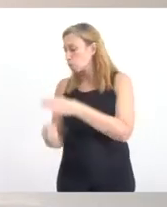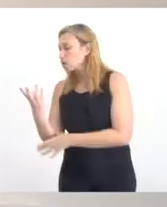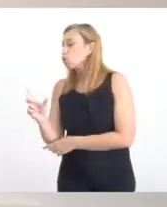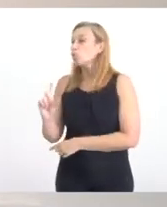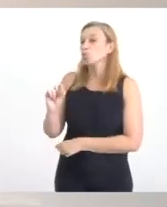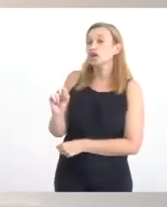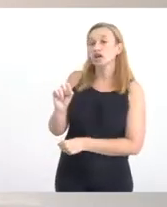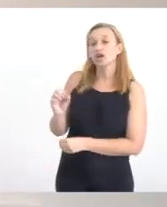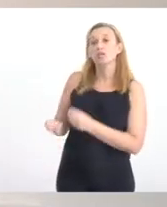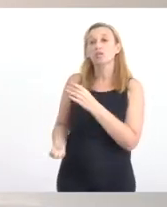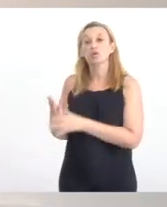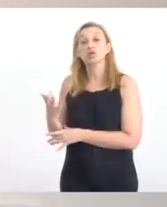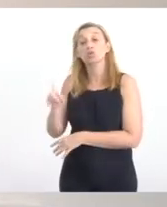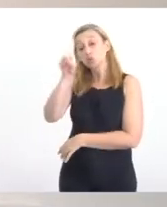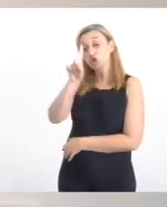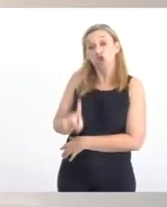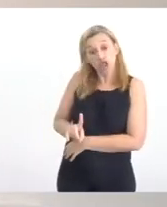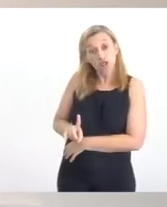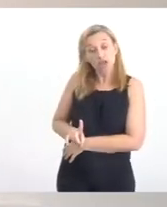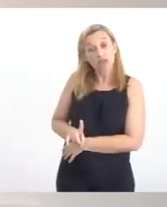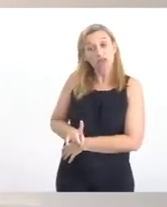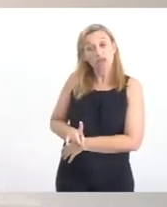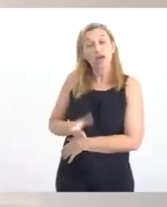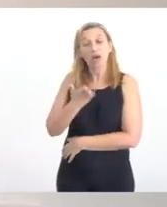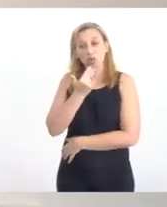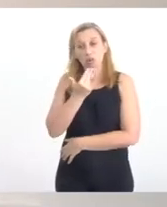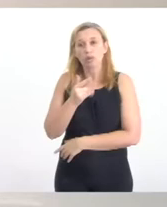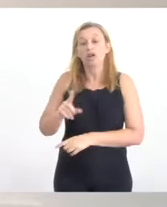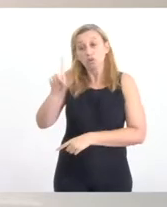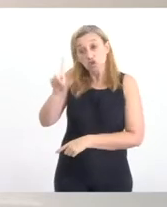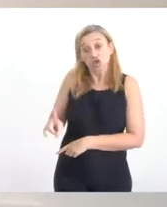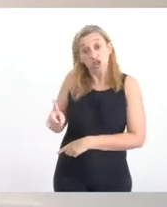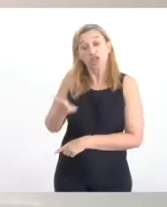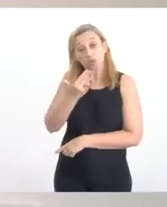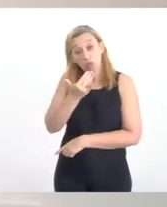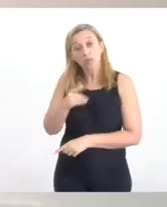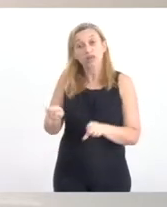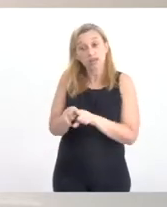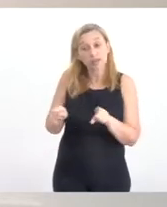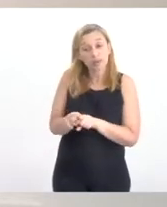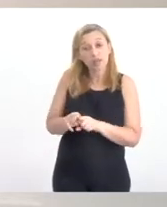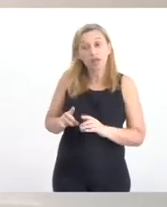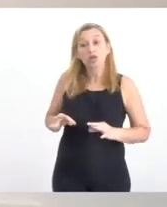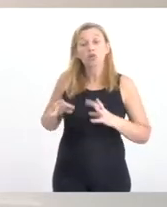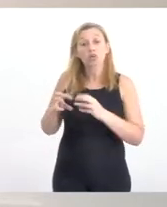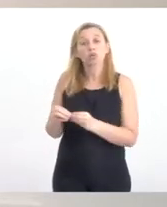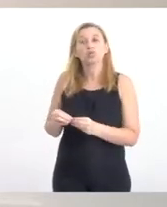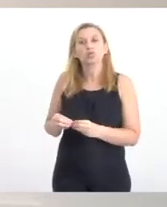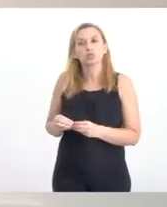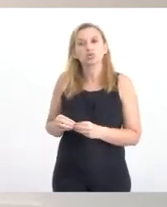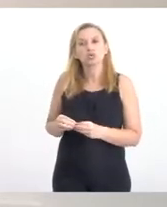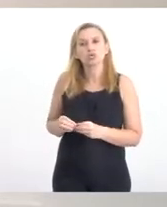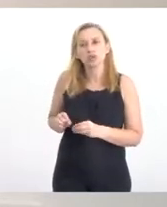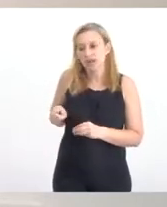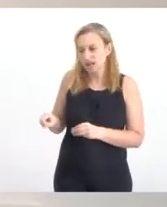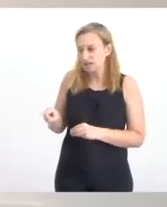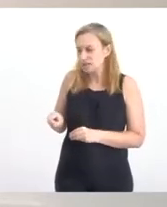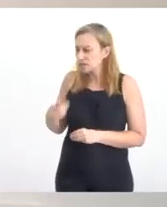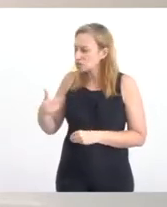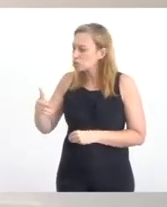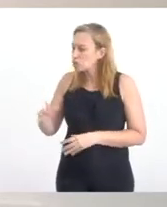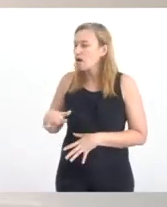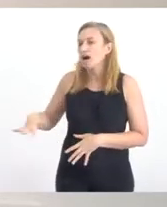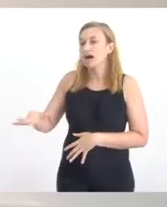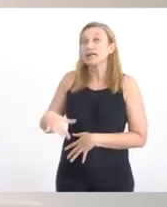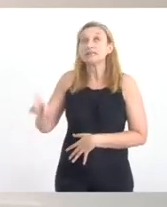que se produzir do direito a se alimentar mas o direito é se alimentar também com aquilo que tá ali no seu território